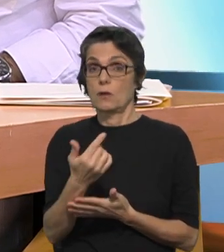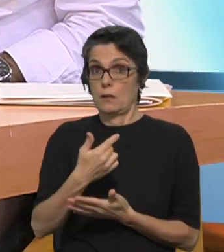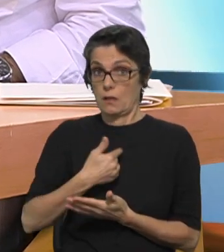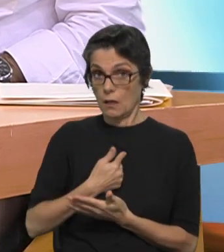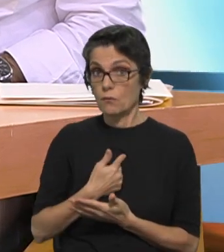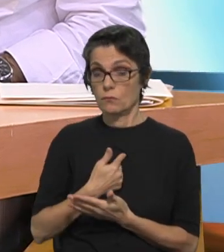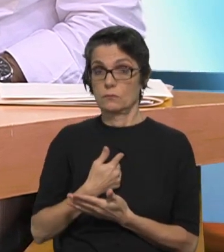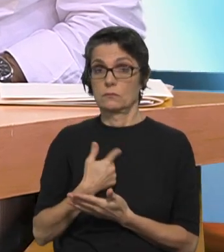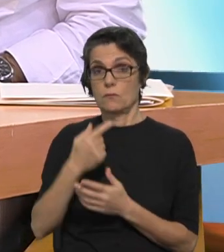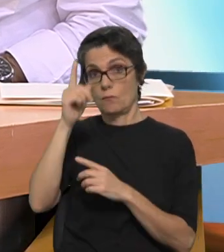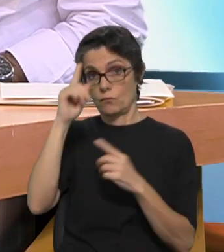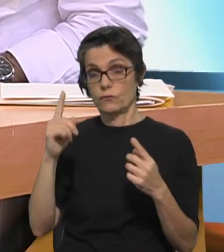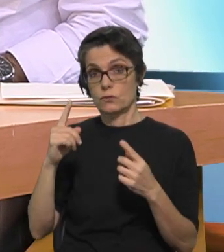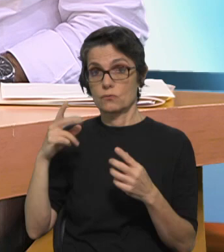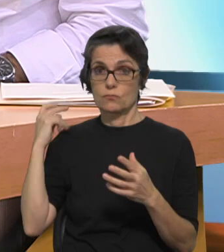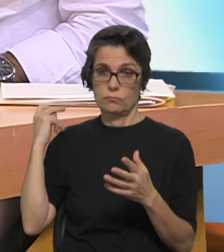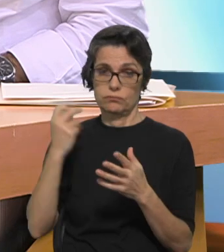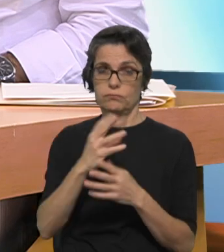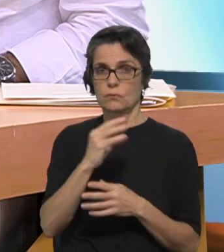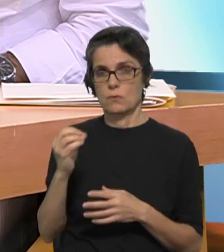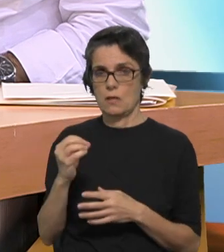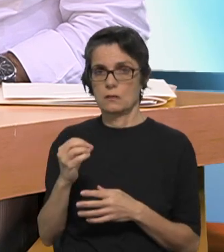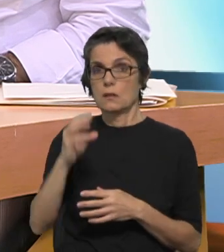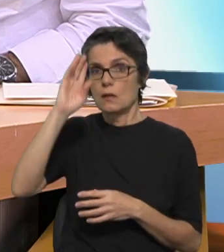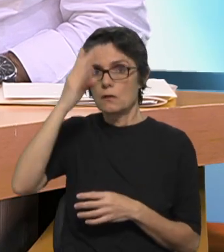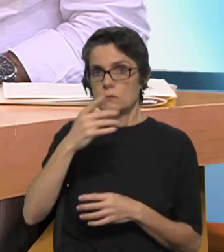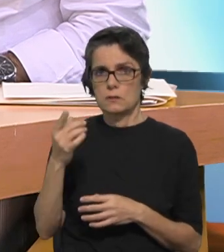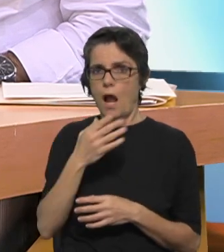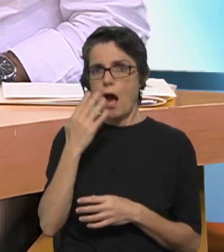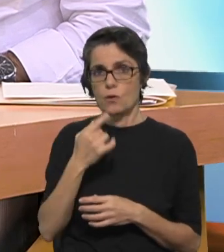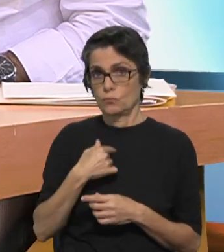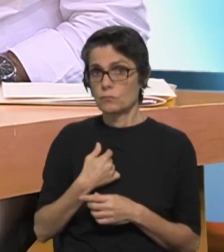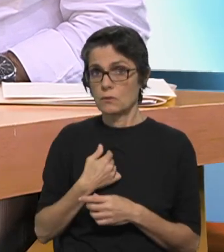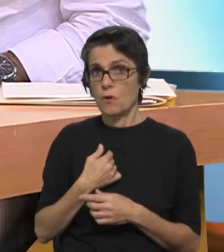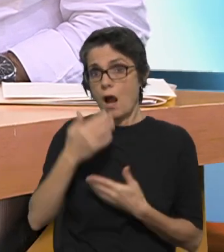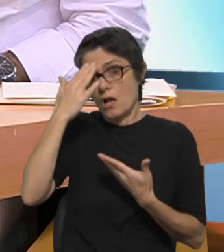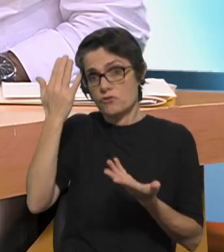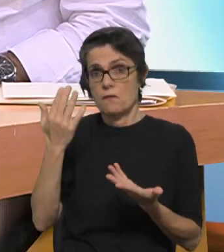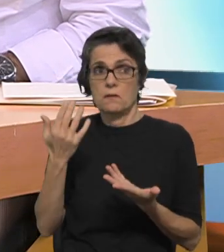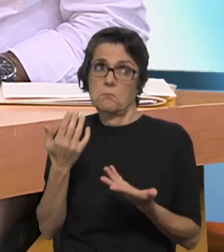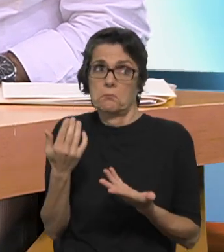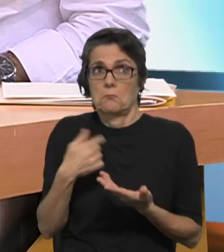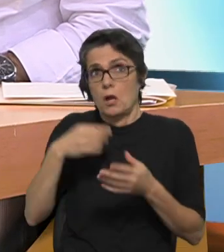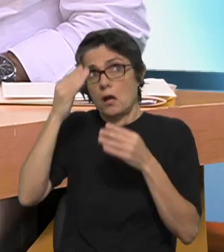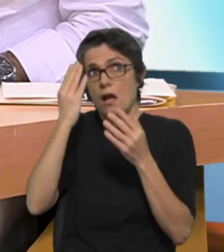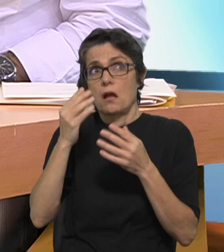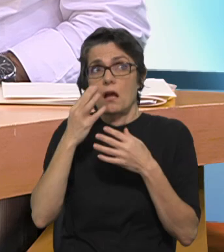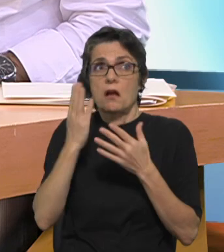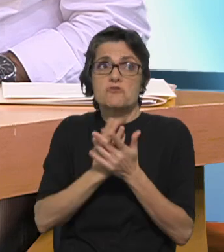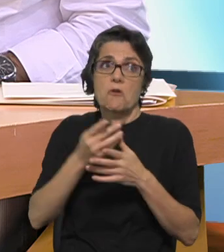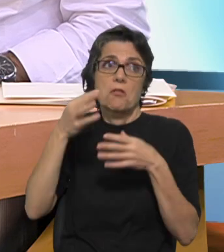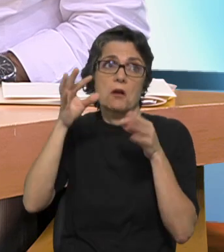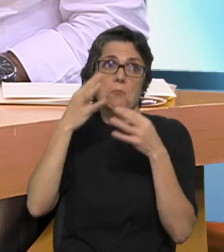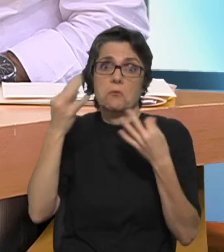professora há 40 anos, tenho muita consciência que muitos dos meus alunos achavam que isto era um dado adquirido e que a democracia